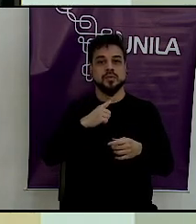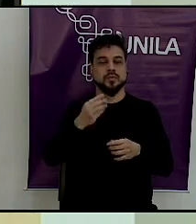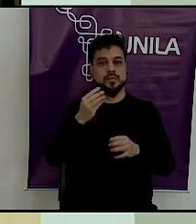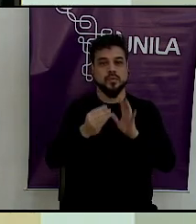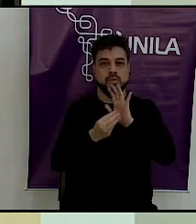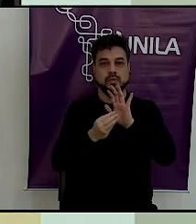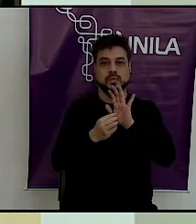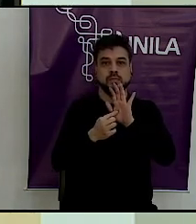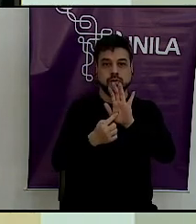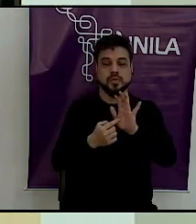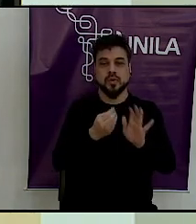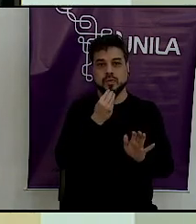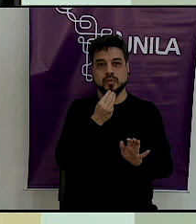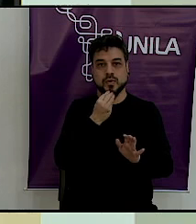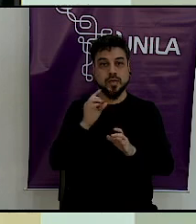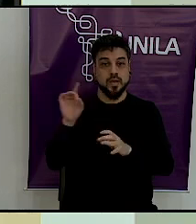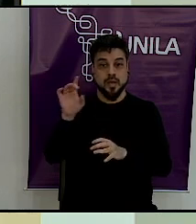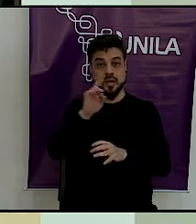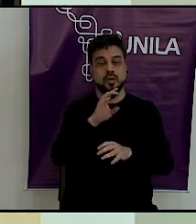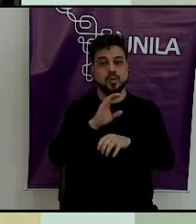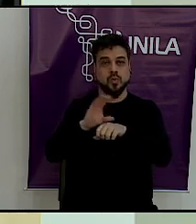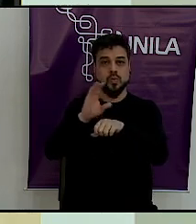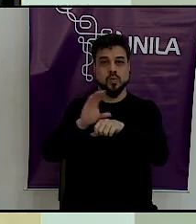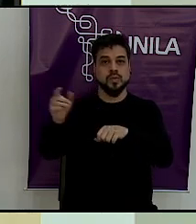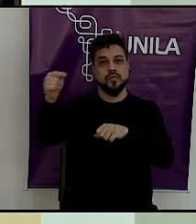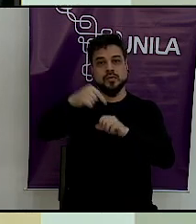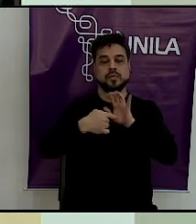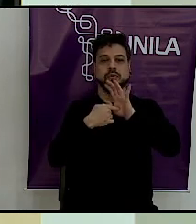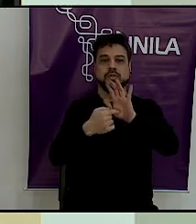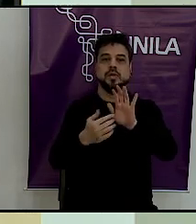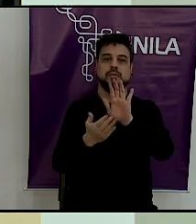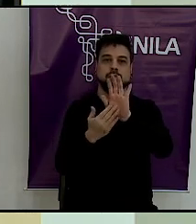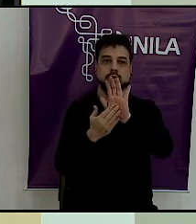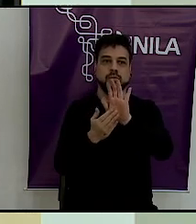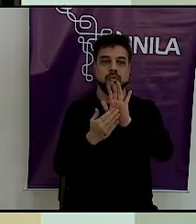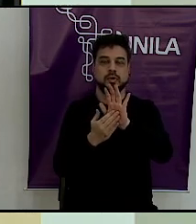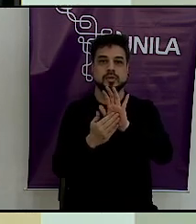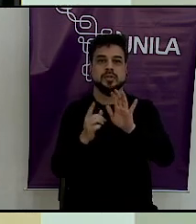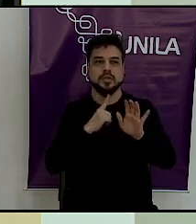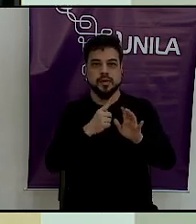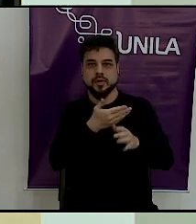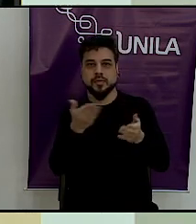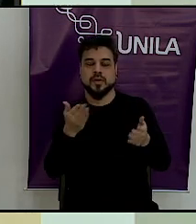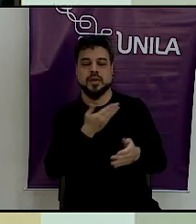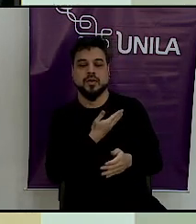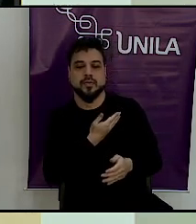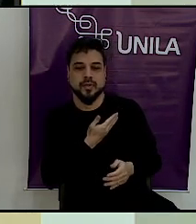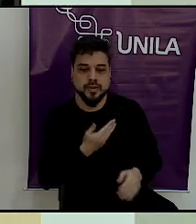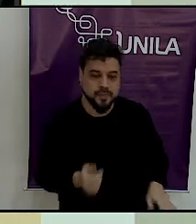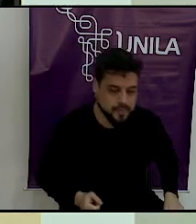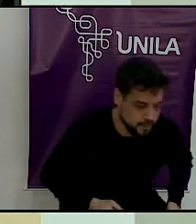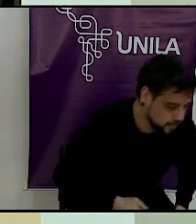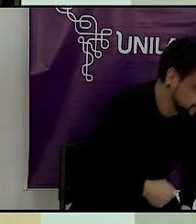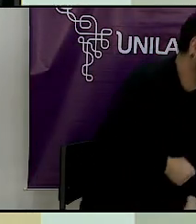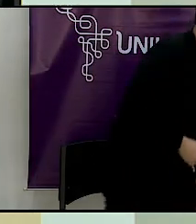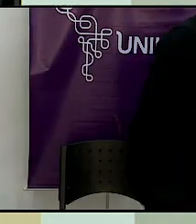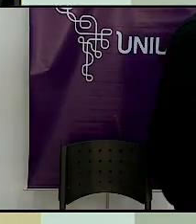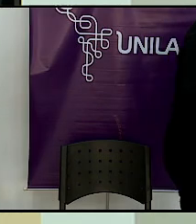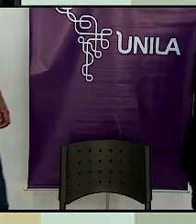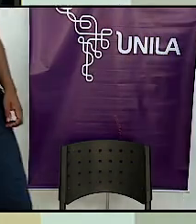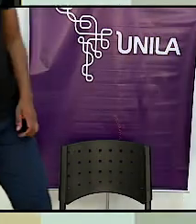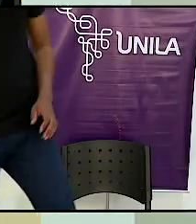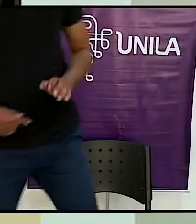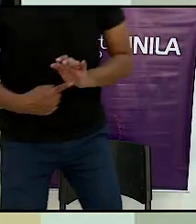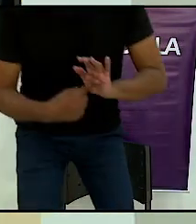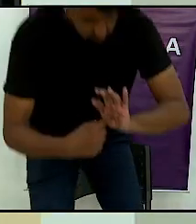oportunizamos para que cada um dos cursos viesse aqui apresentar a sua proposta. Então eu sei que tem vários colegas aqui que vieram apresentar